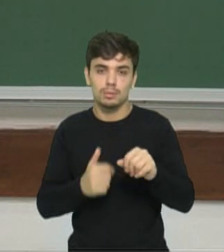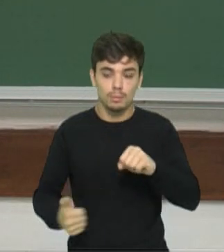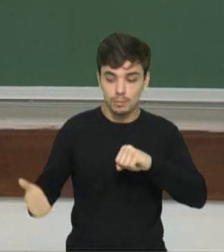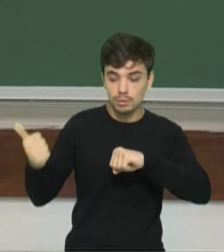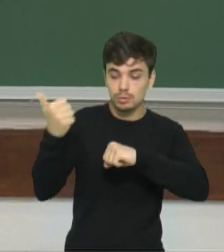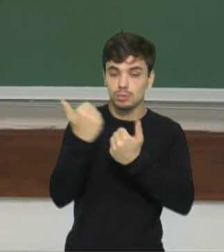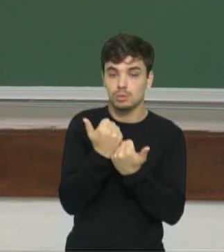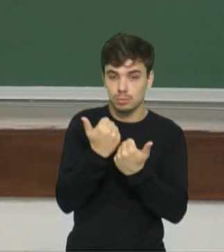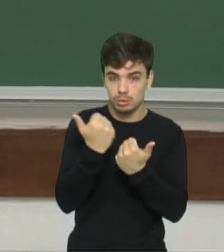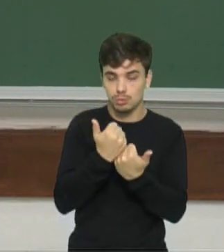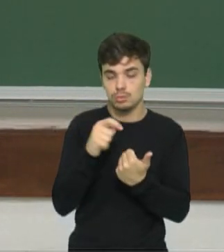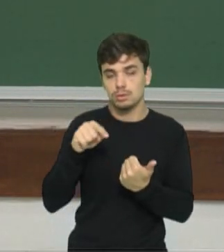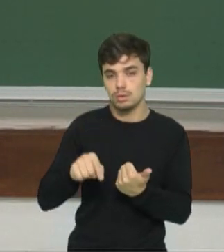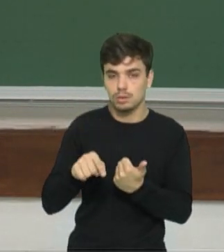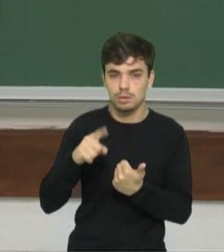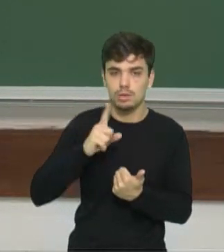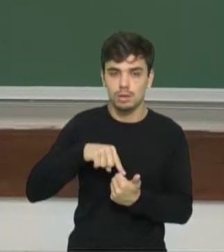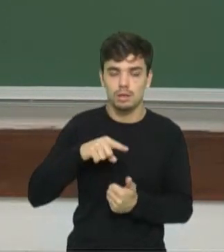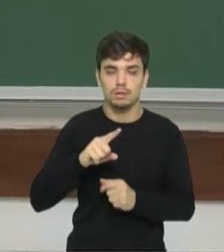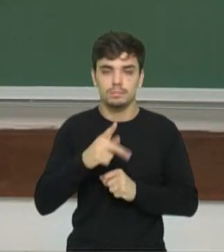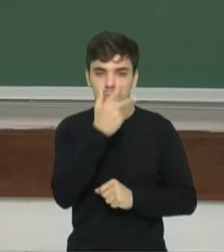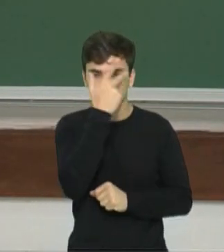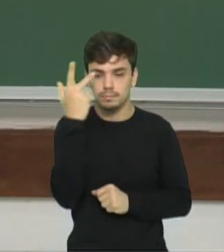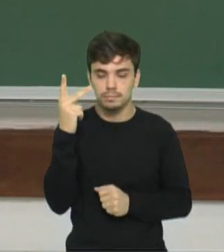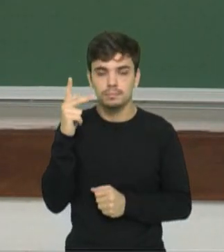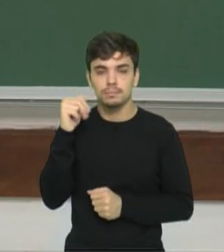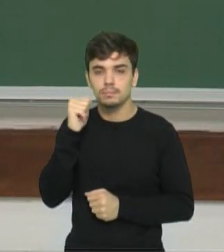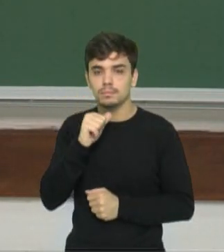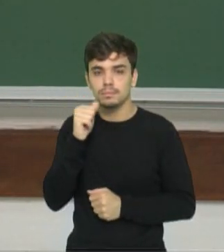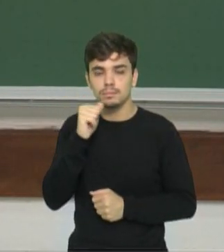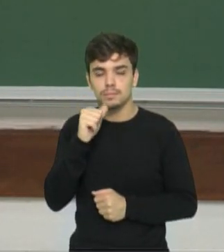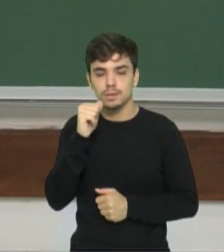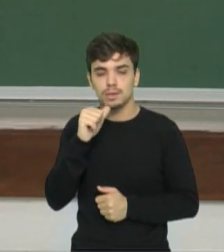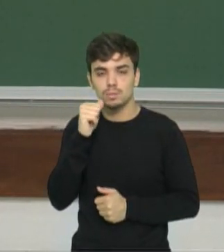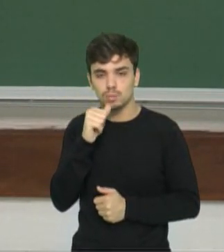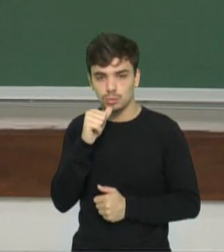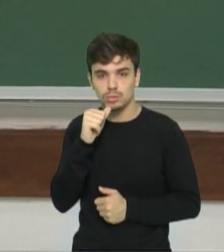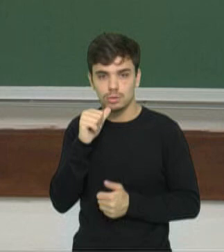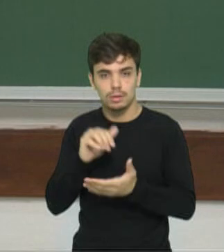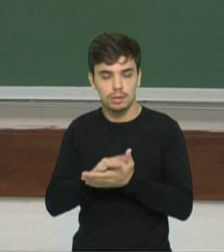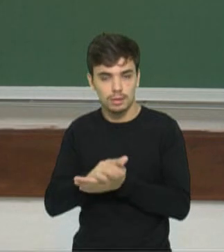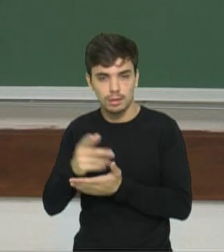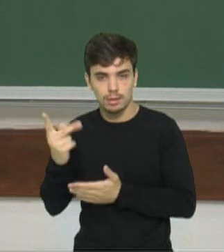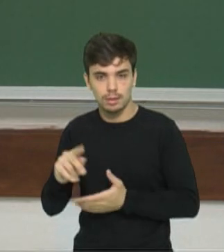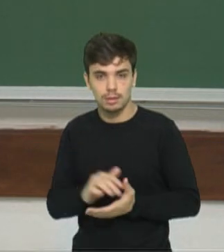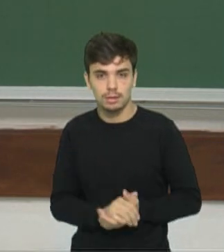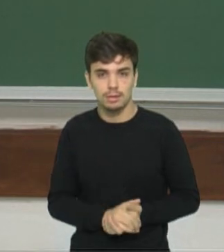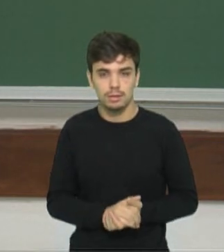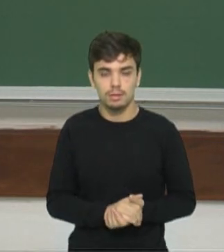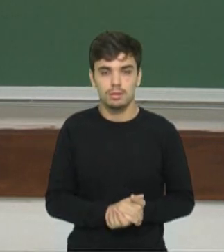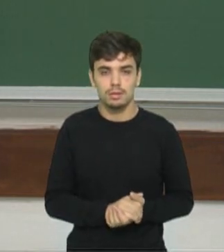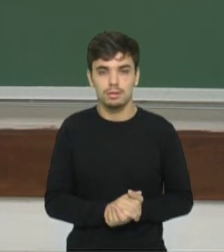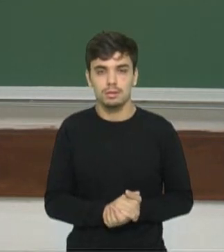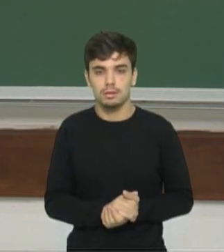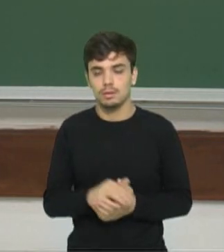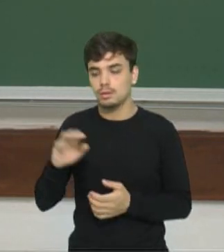assume a presidência do país, da Argentina, é a esposa e vice-presidente do Juan Domingo Perón, a Estela Martínez